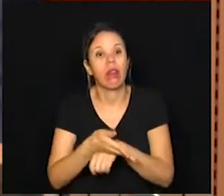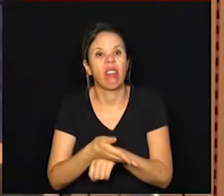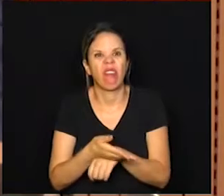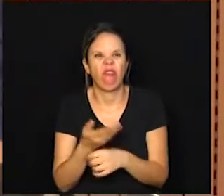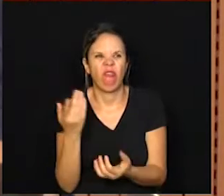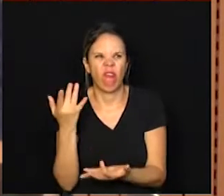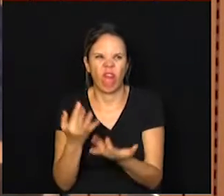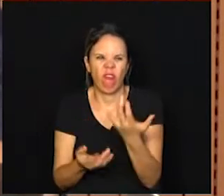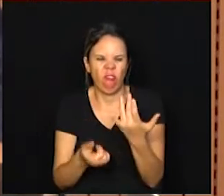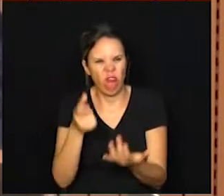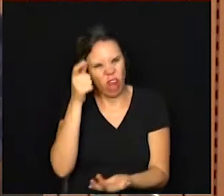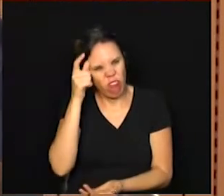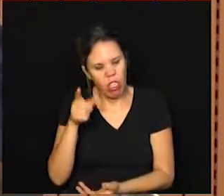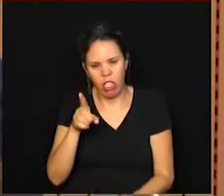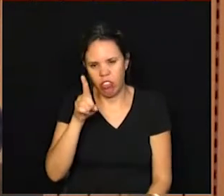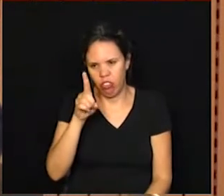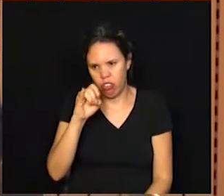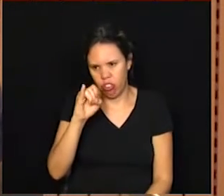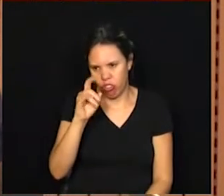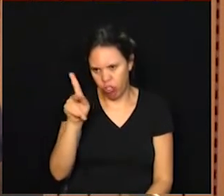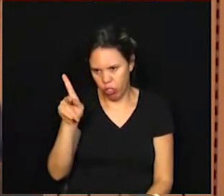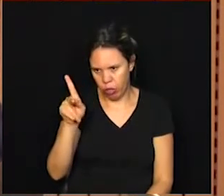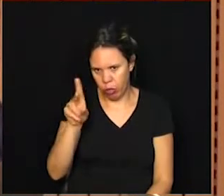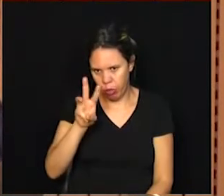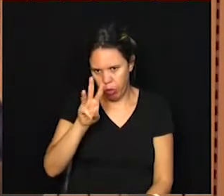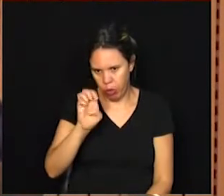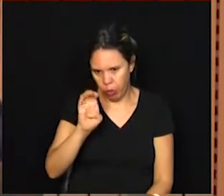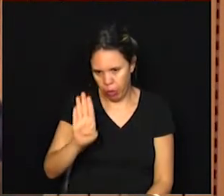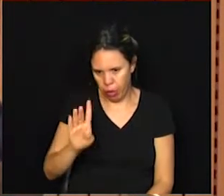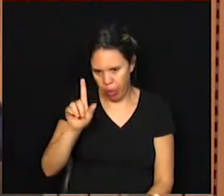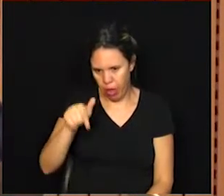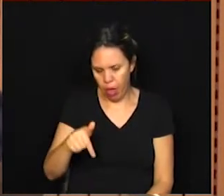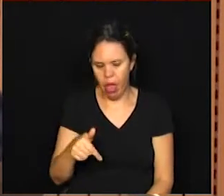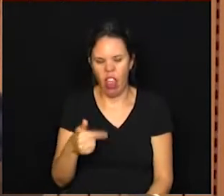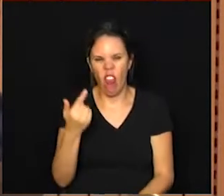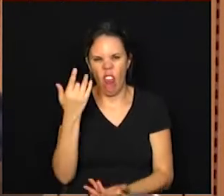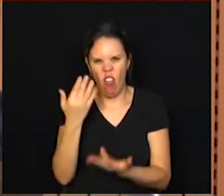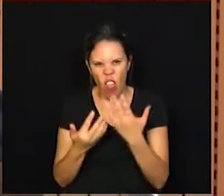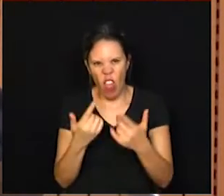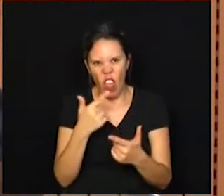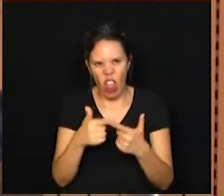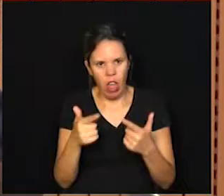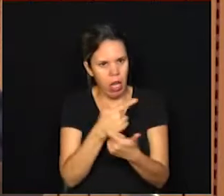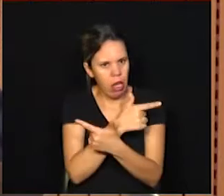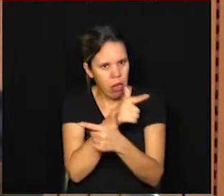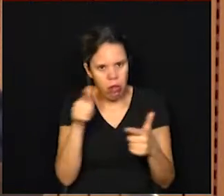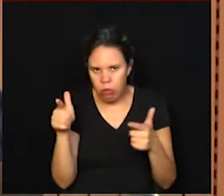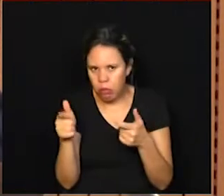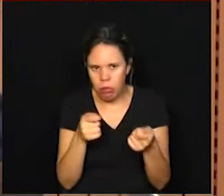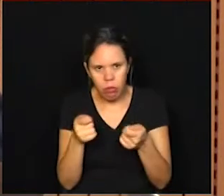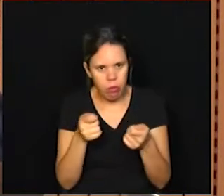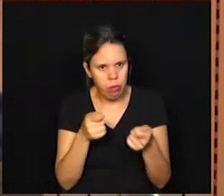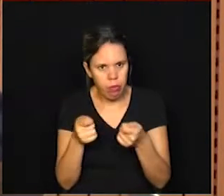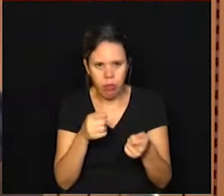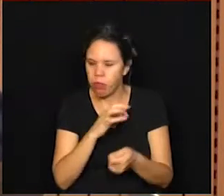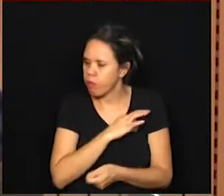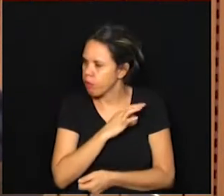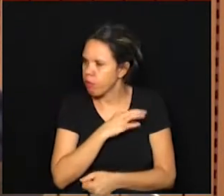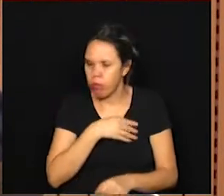inferno. E a Deep Web é o próprio inferno. Não há nenhum tipo de controle. As